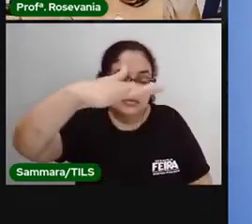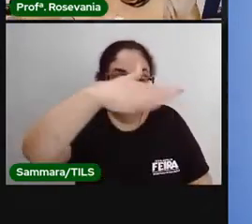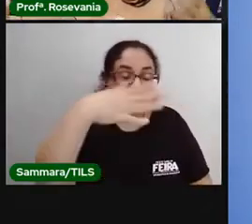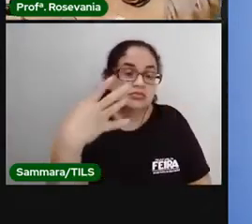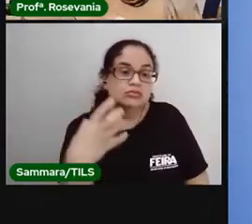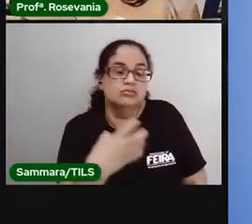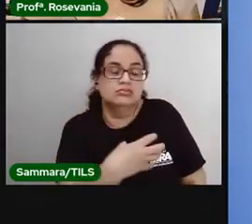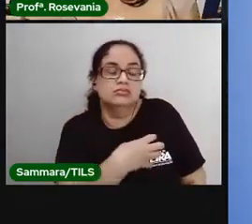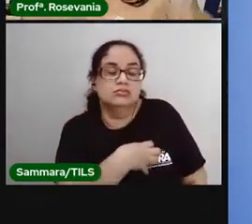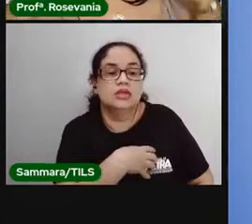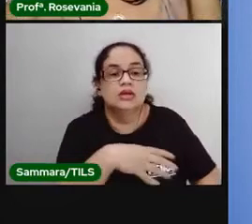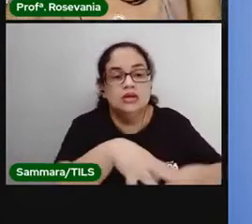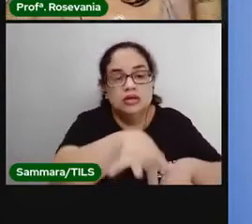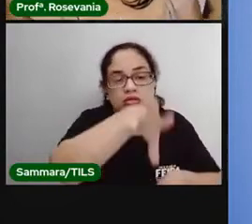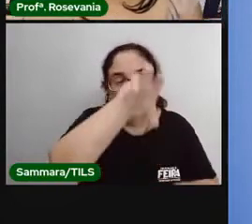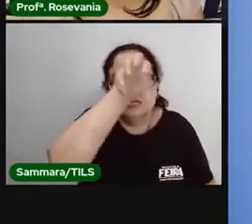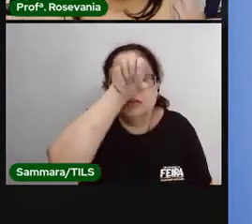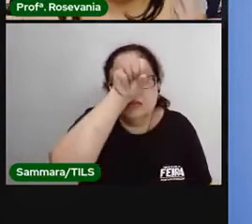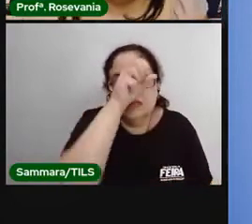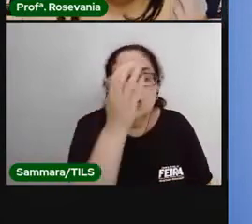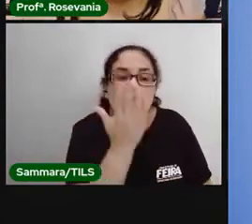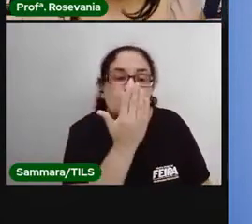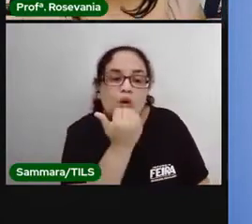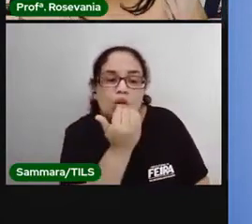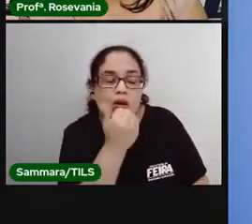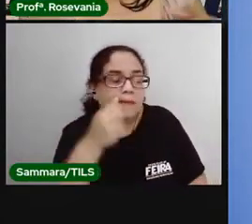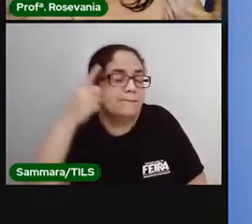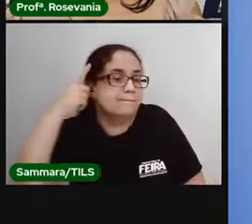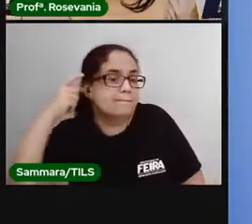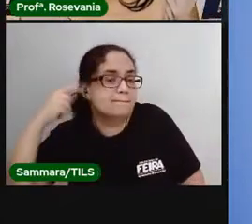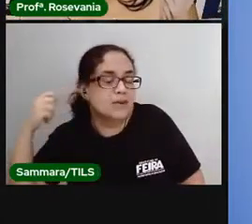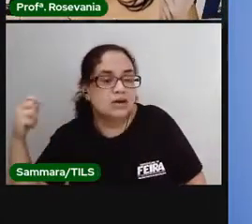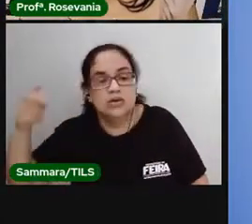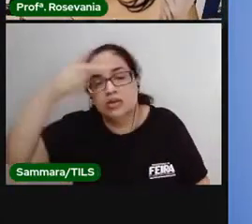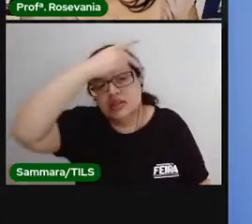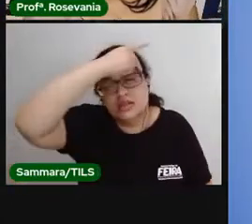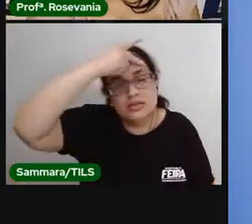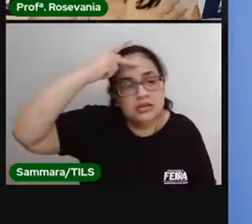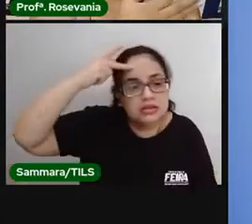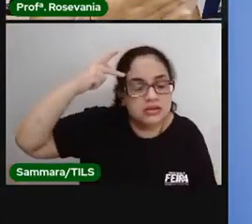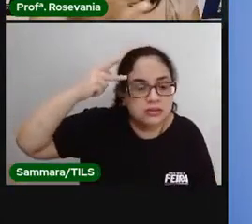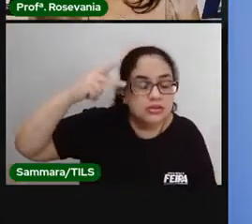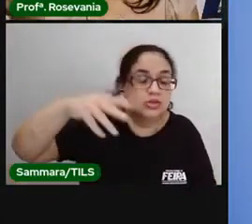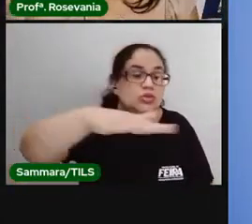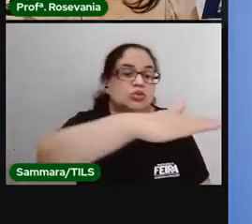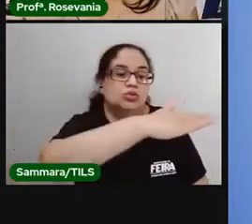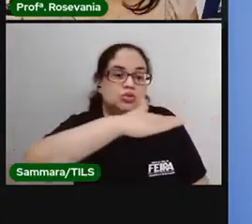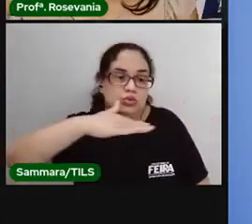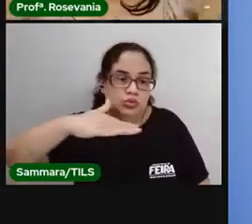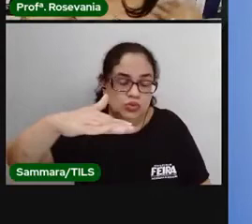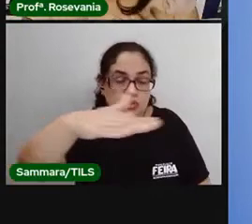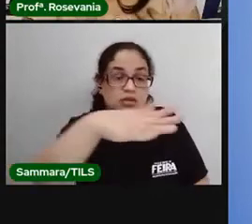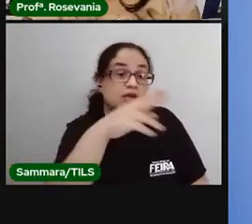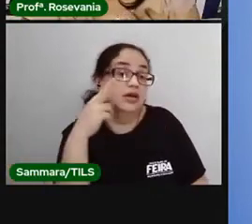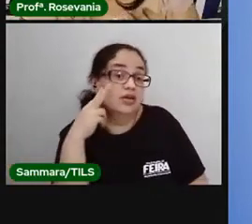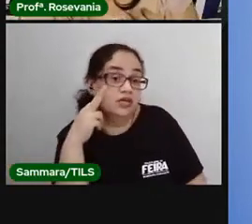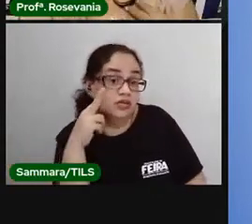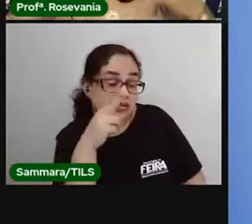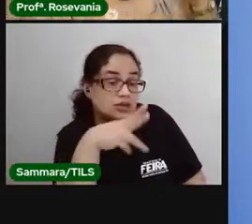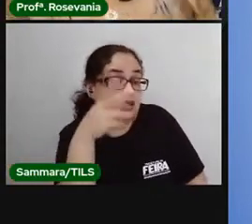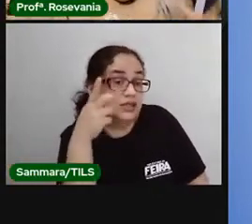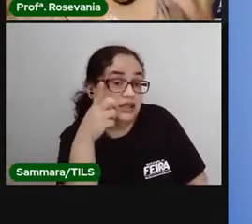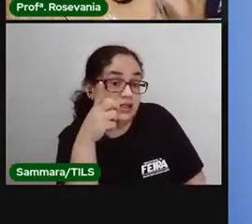sentindo o cheiro da alimentação, ouvindo o barulho das pessoas. Então, as paisagens, elas são compostas de tudo aquilo que a minha vista consegue